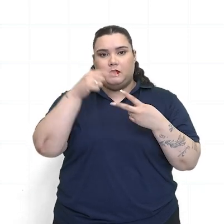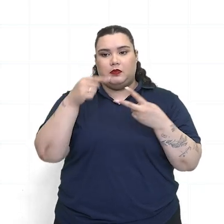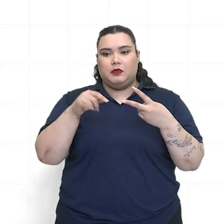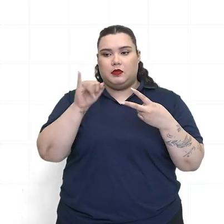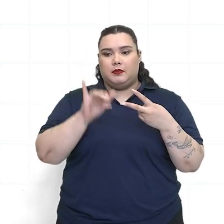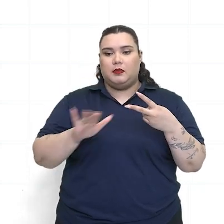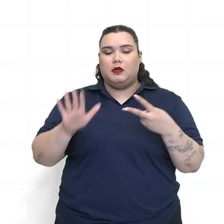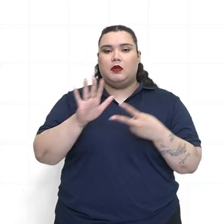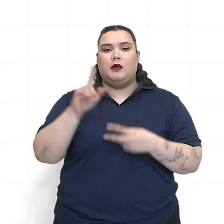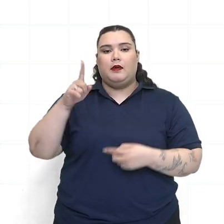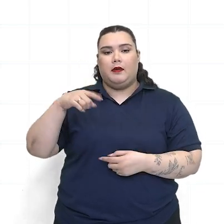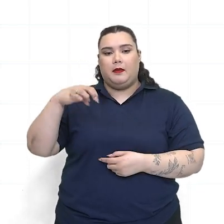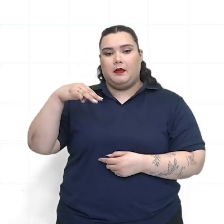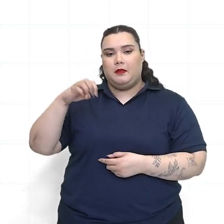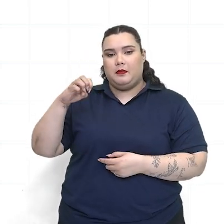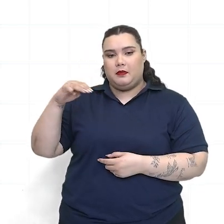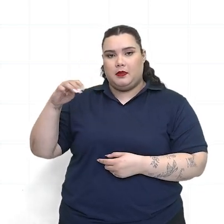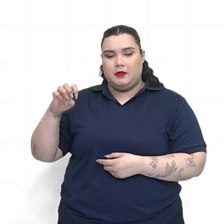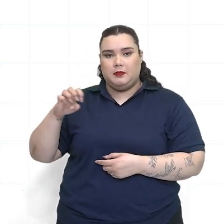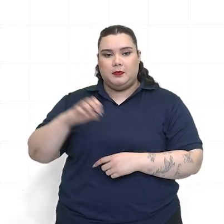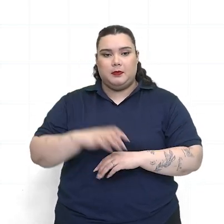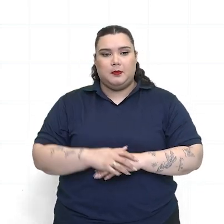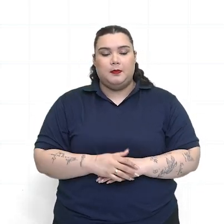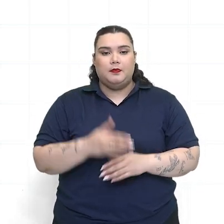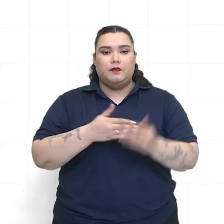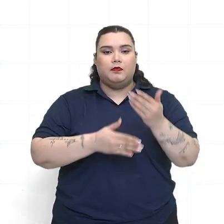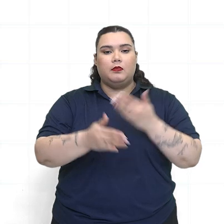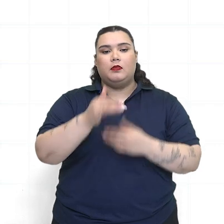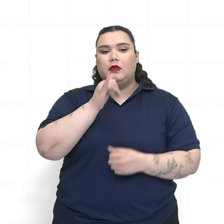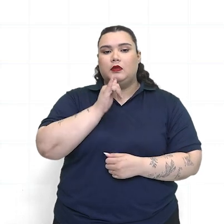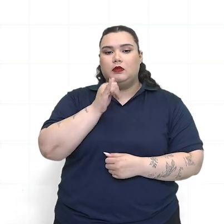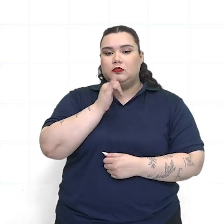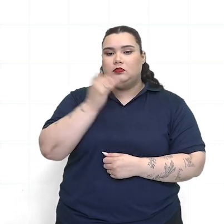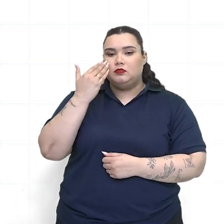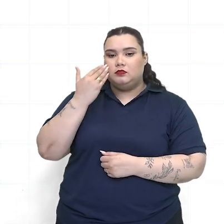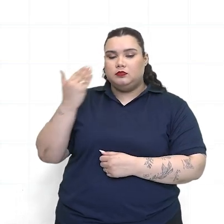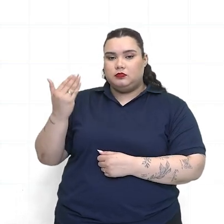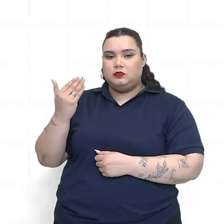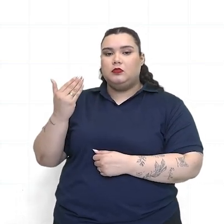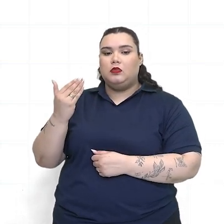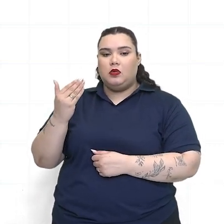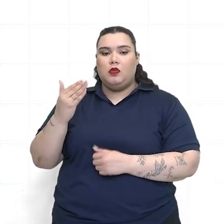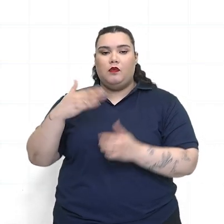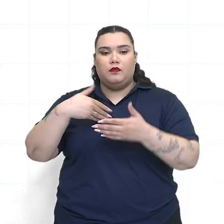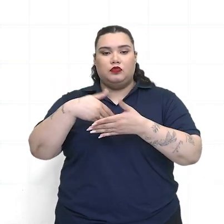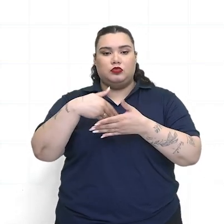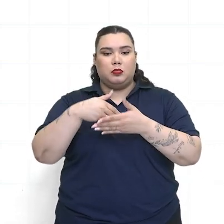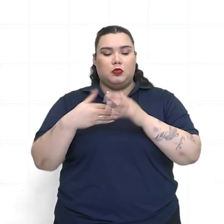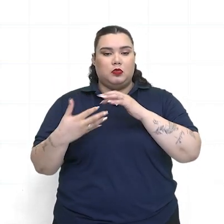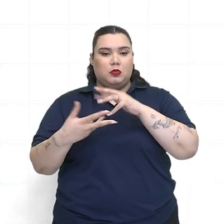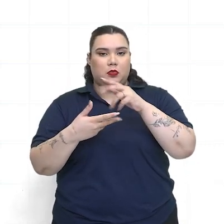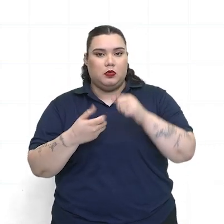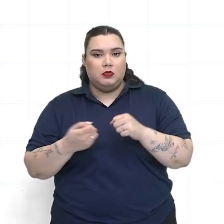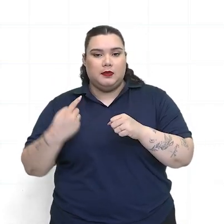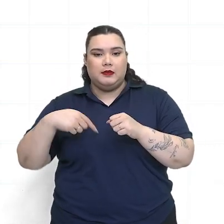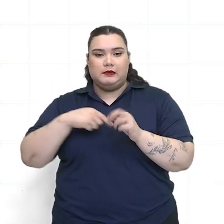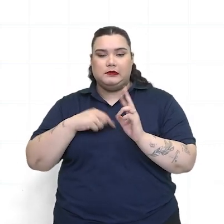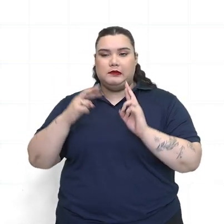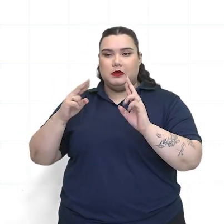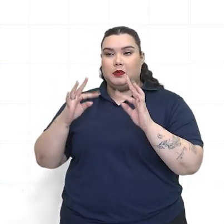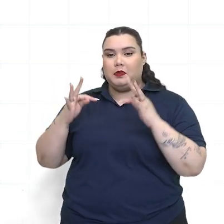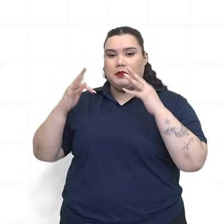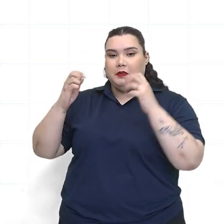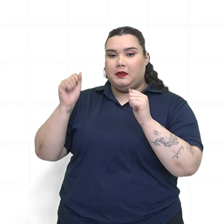como sendo meme. Vamos ver mais um exemplo. Vejam aí, ó, Copa do Mundo, a expectativa, né? Todo mundo